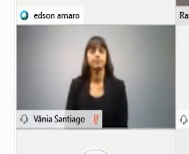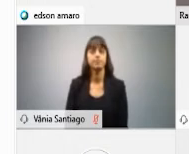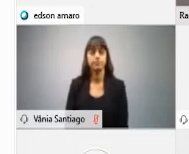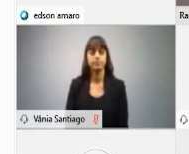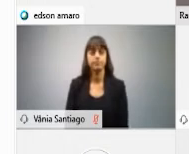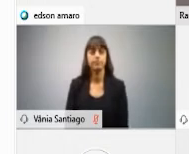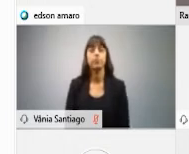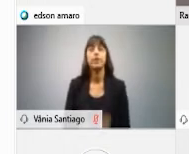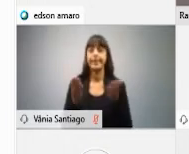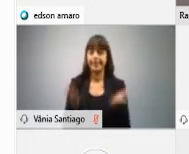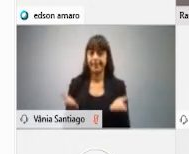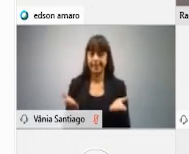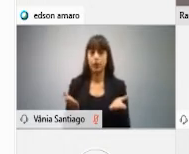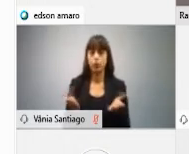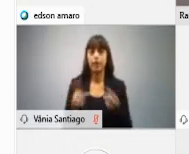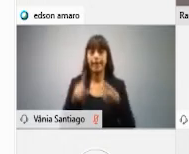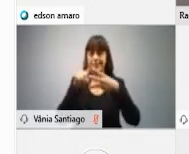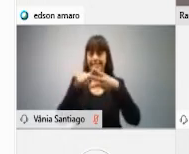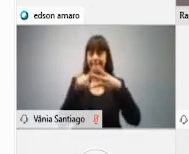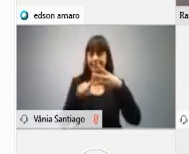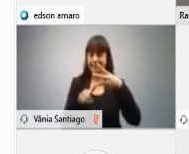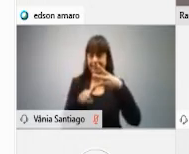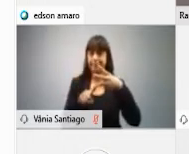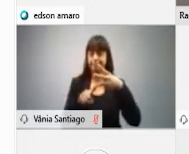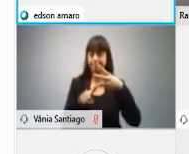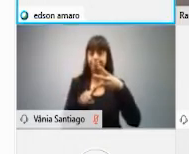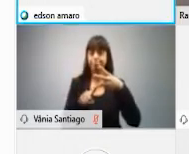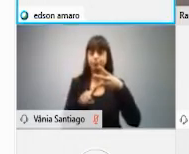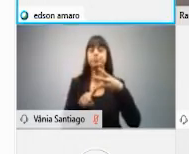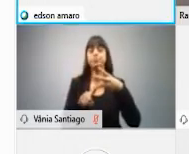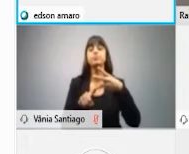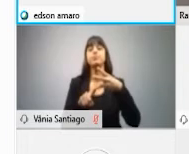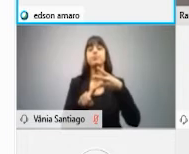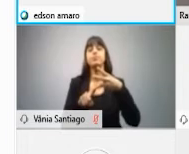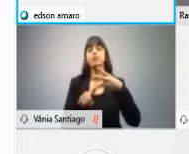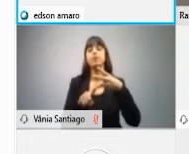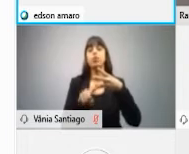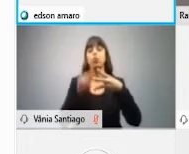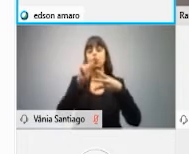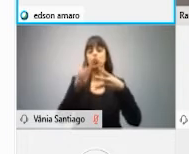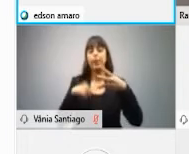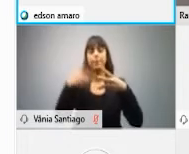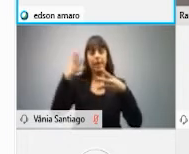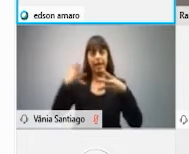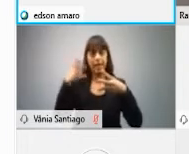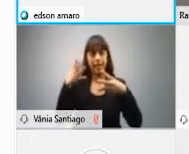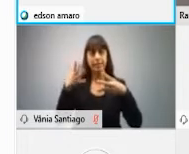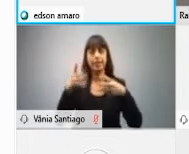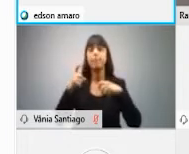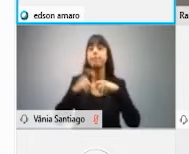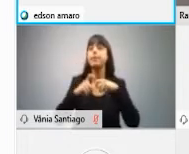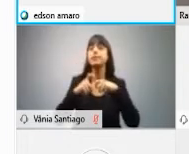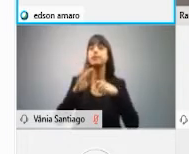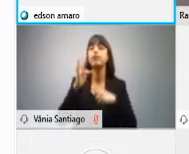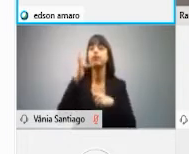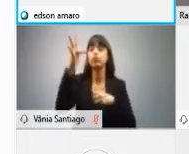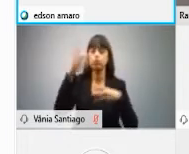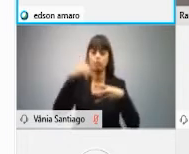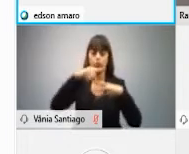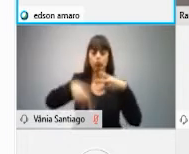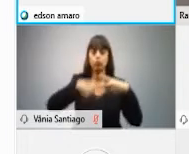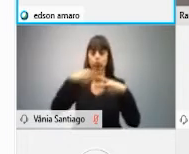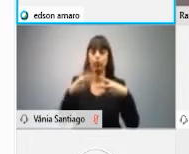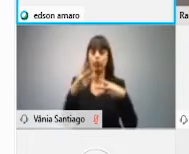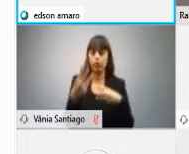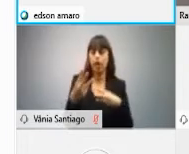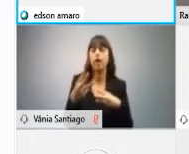Bom, então, são 3 pontos que eu vou abordar. Eu vou falar um pouquinho dessa reflexão sobre medicina do futuro. Envolve aí várias possibilidades,